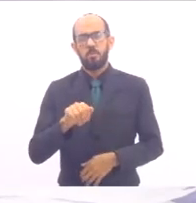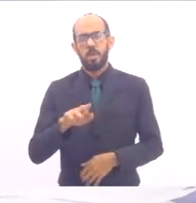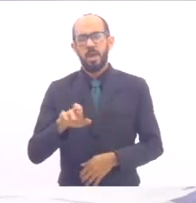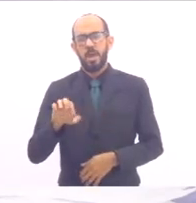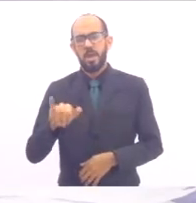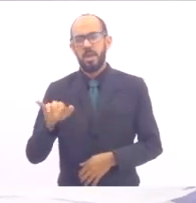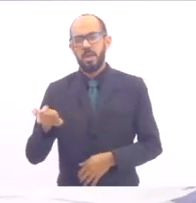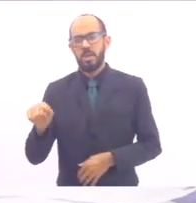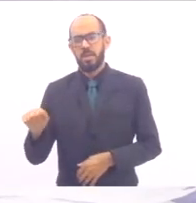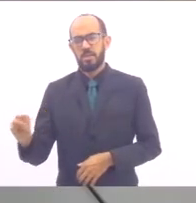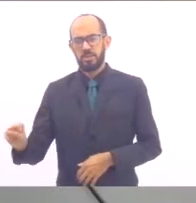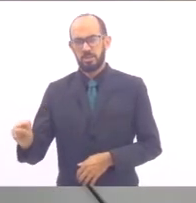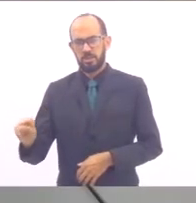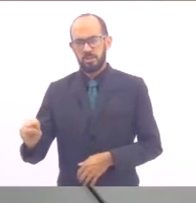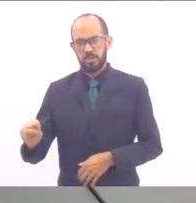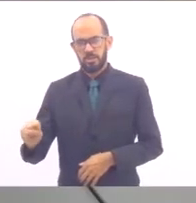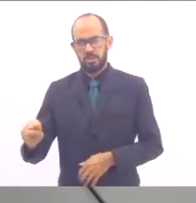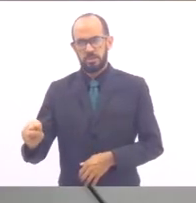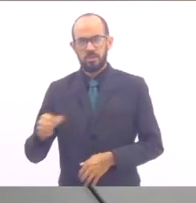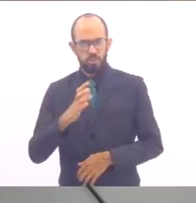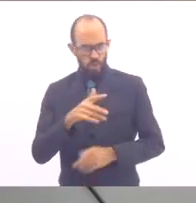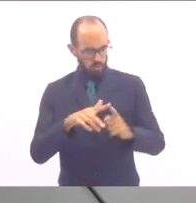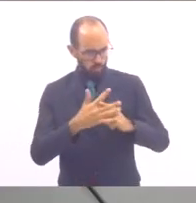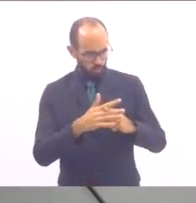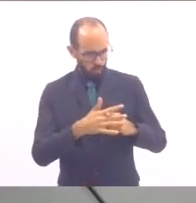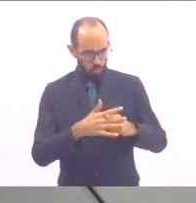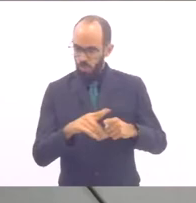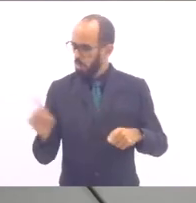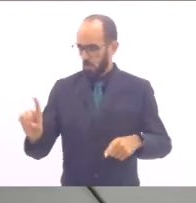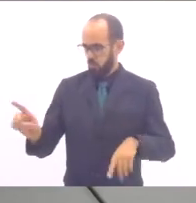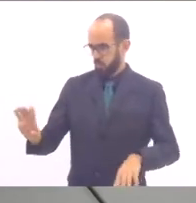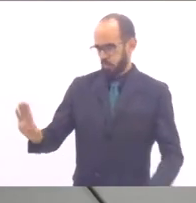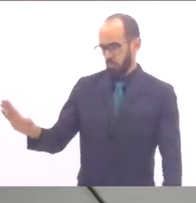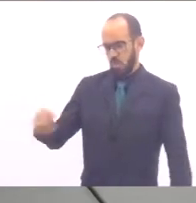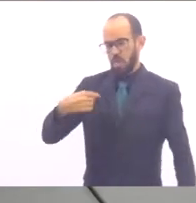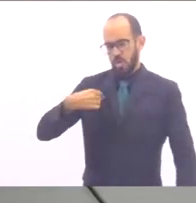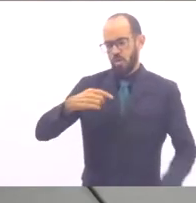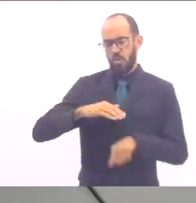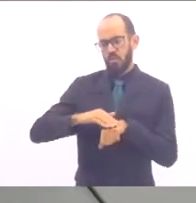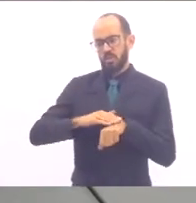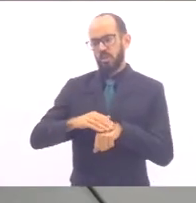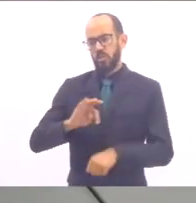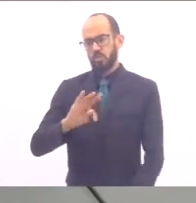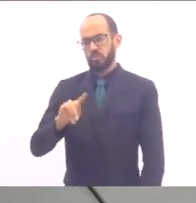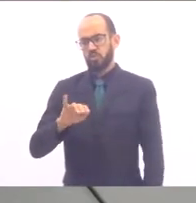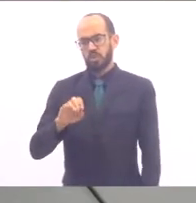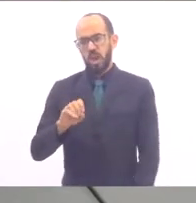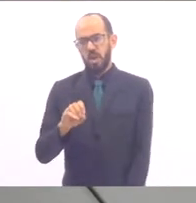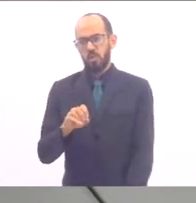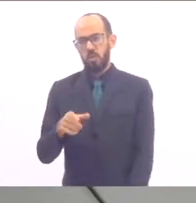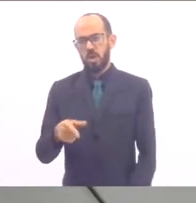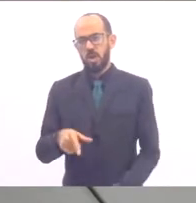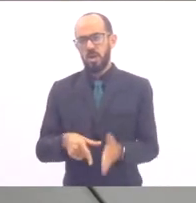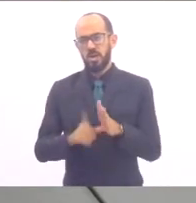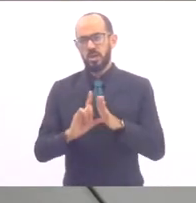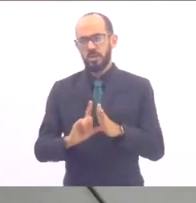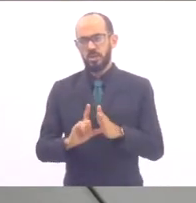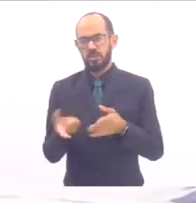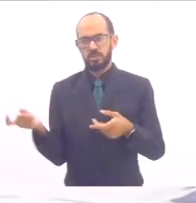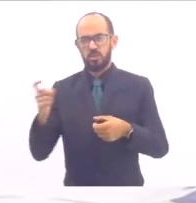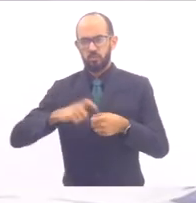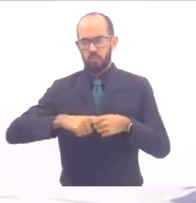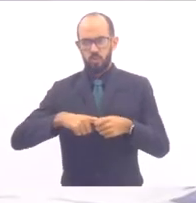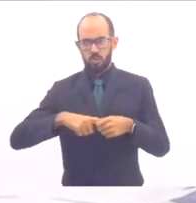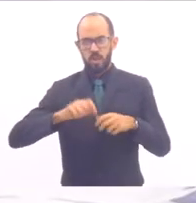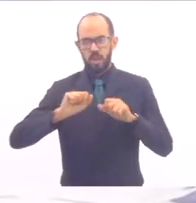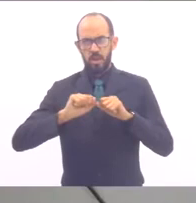reconstituído ou está... Não. Eu tive uma conversa com o Tiago antes dele ele sair para... Voltar para a Assembleia.